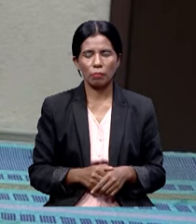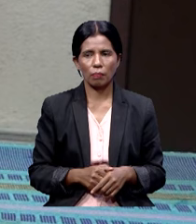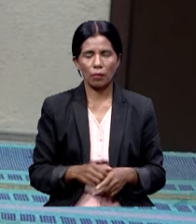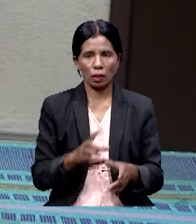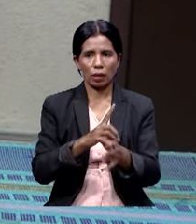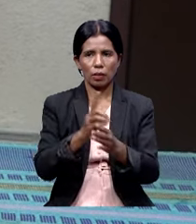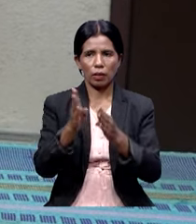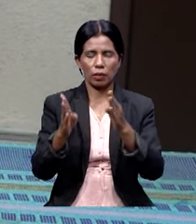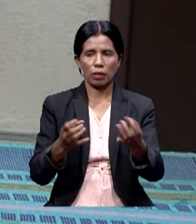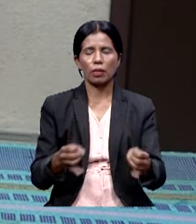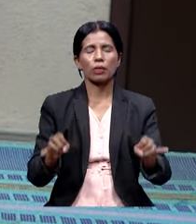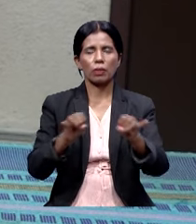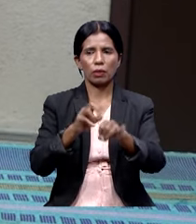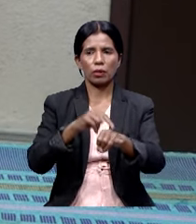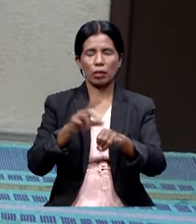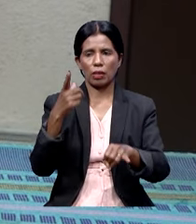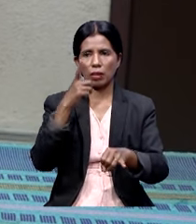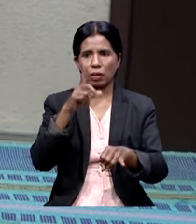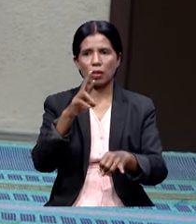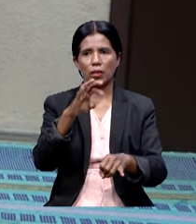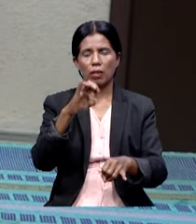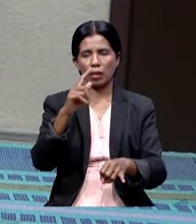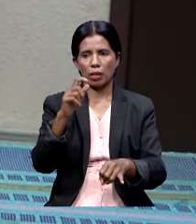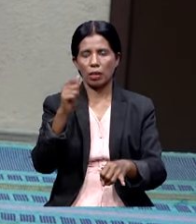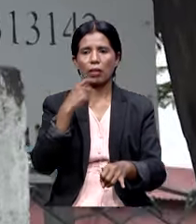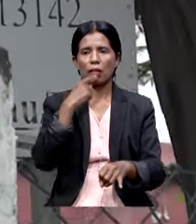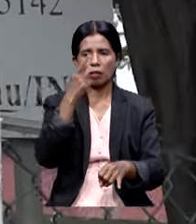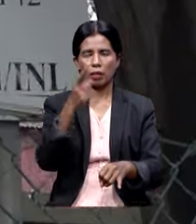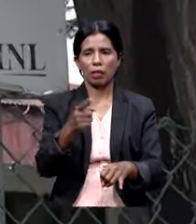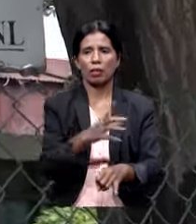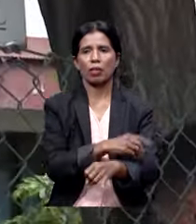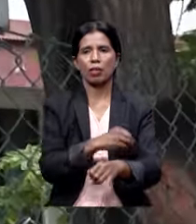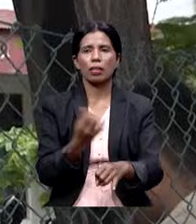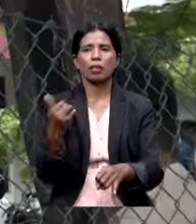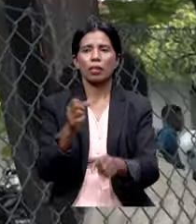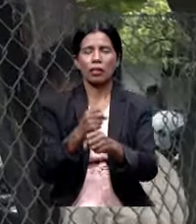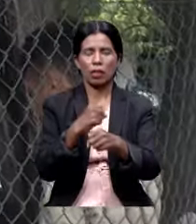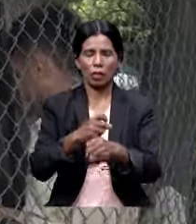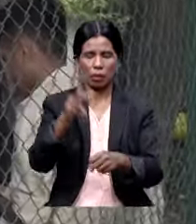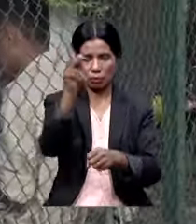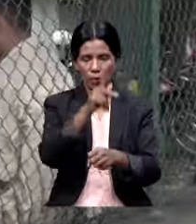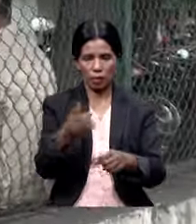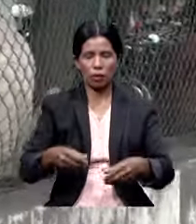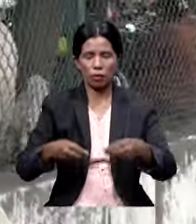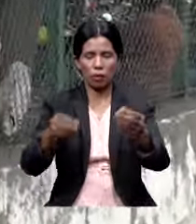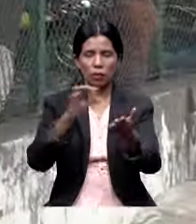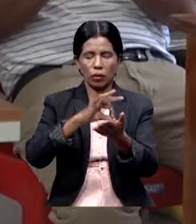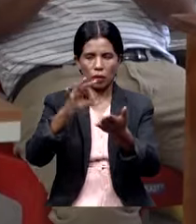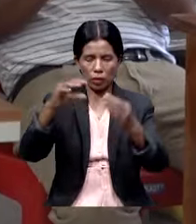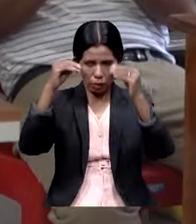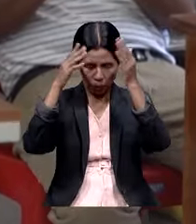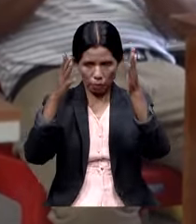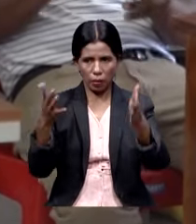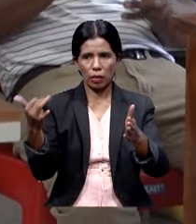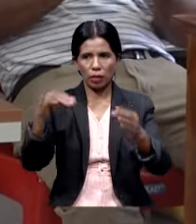Diretora Instituto Nacional Linguística Rita da Costa Tilman Hateten, durante ne sirahalo pesquisa no fo formação ba funcionário